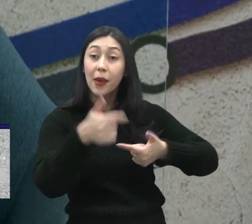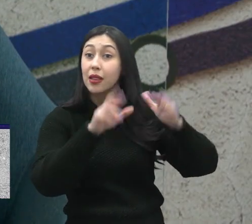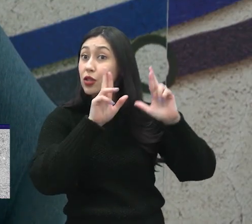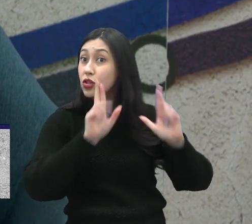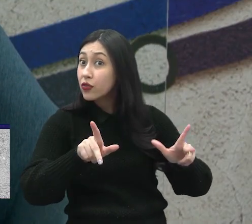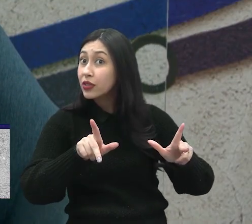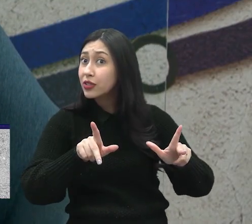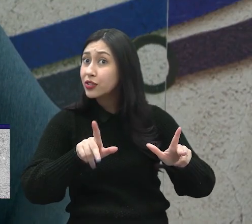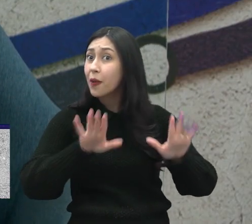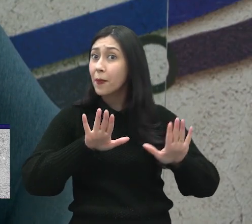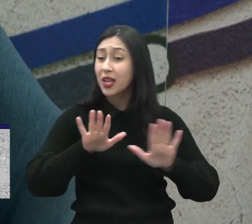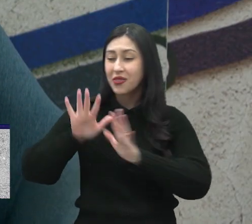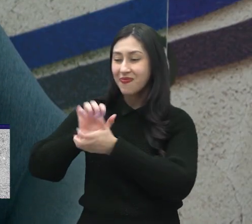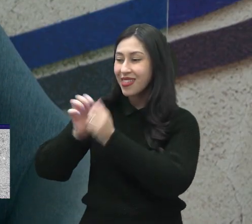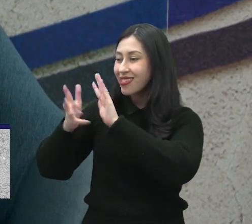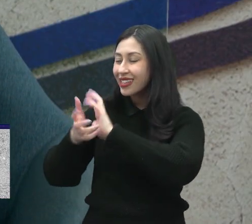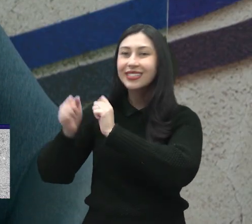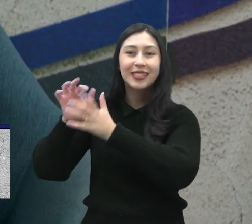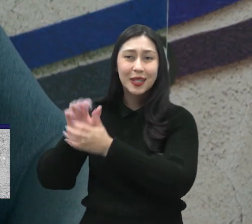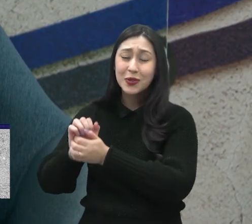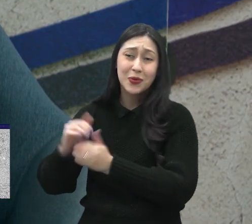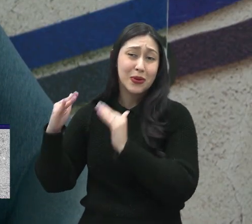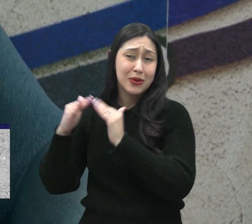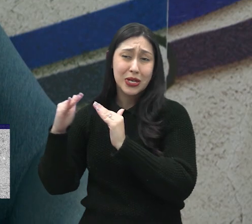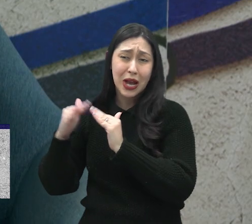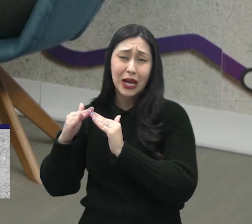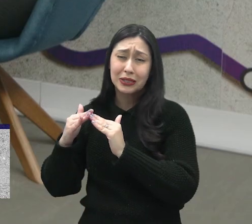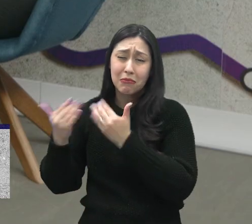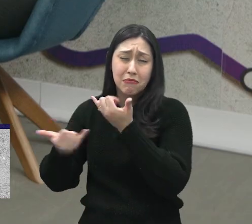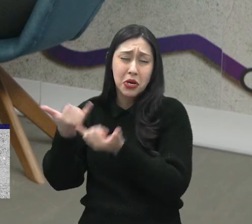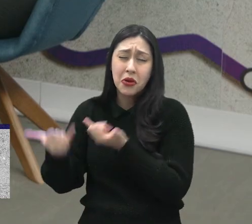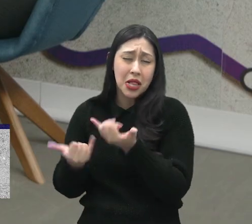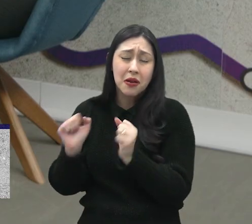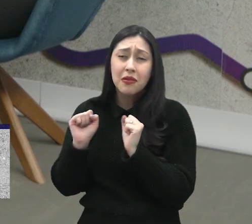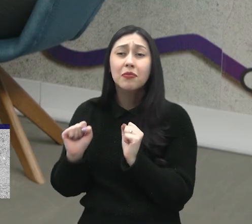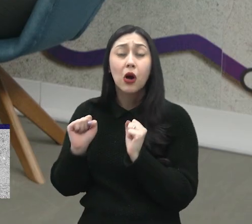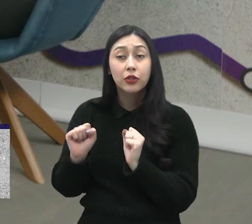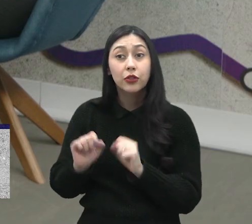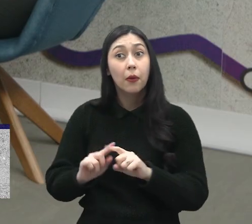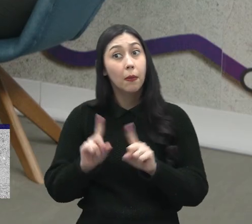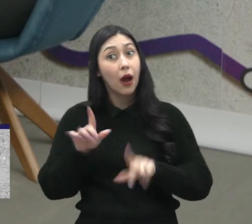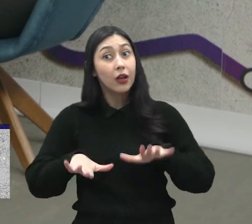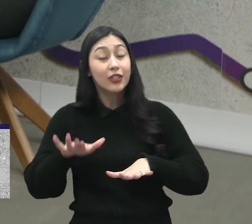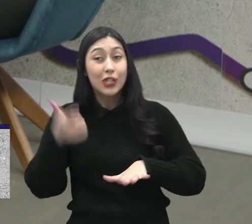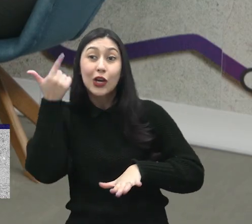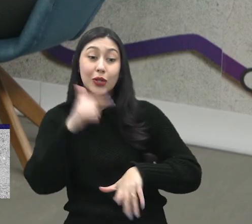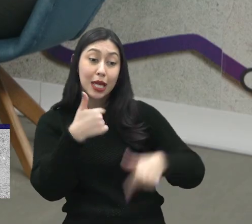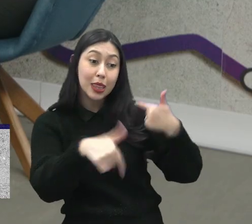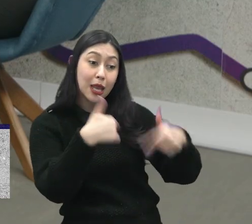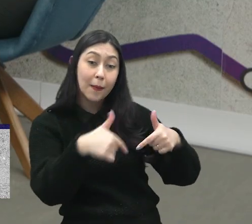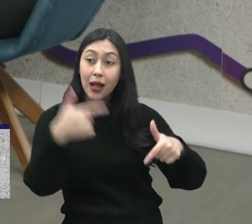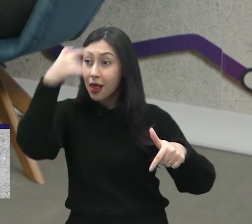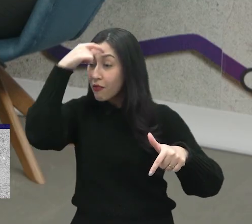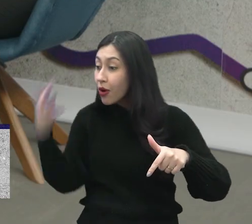fazer isso num hobby. Eu tenho vocação para isso. E às vezes a gente consegue unir a nossa vocação com o nosso trabalho.